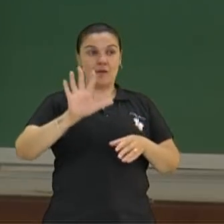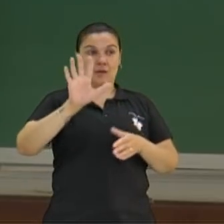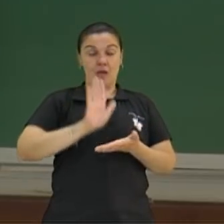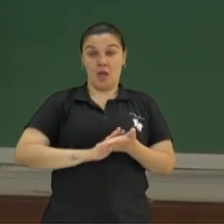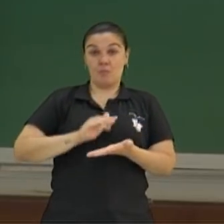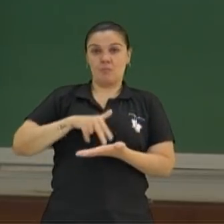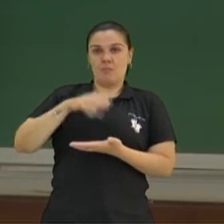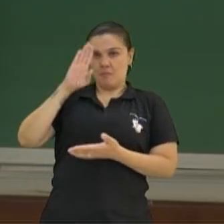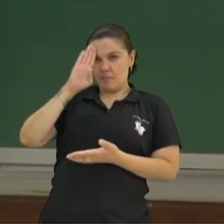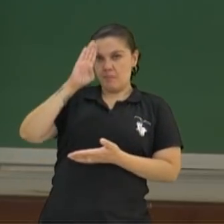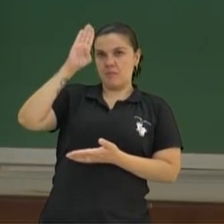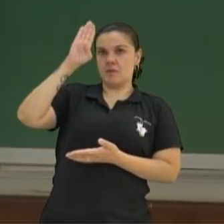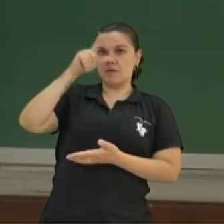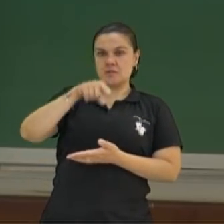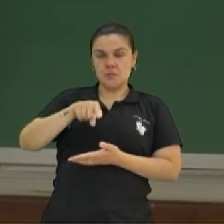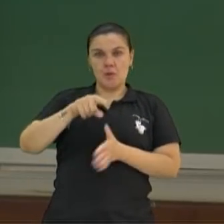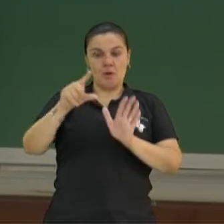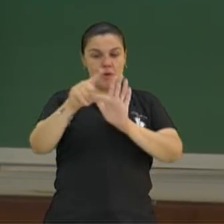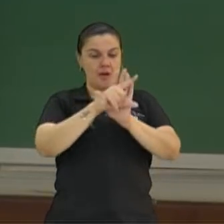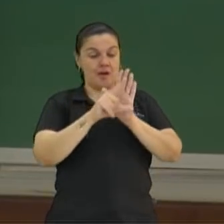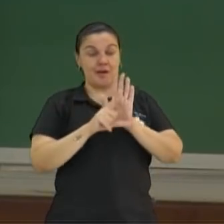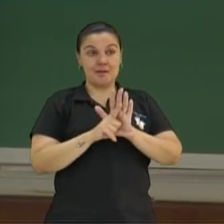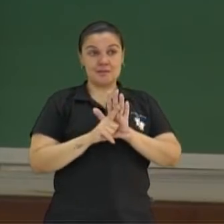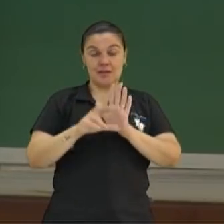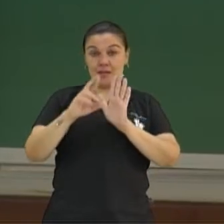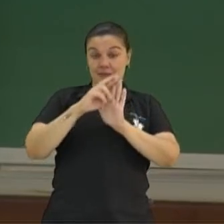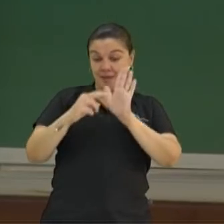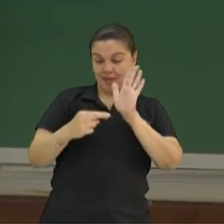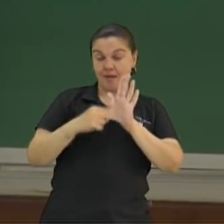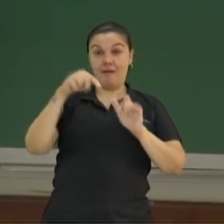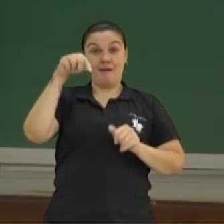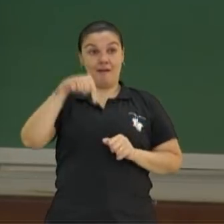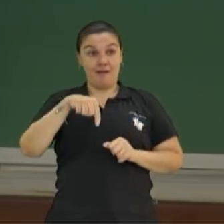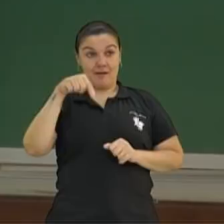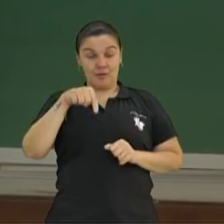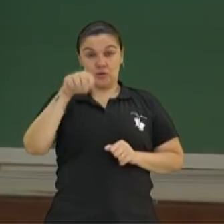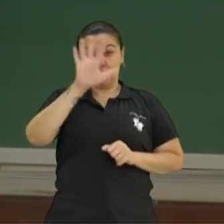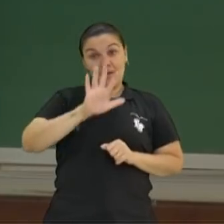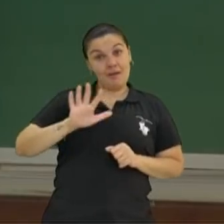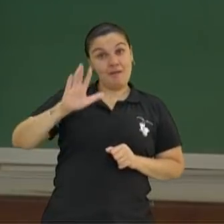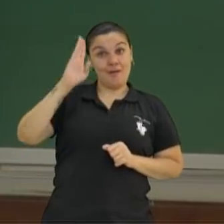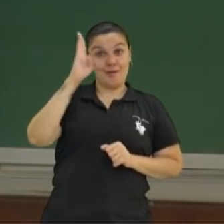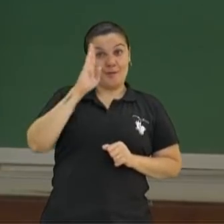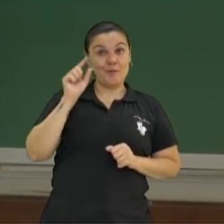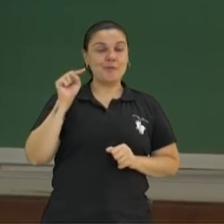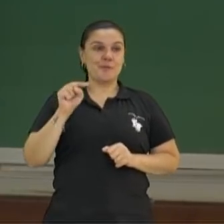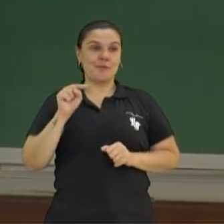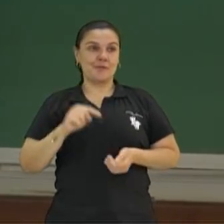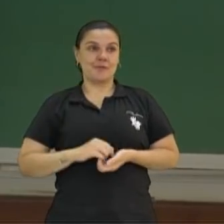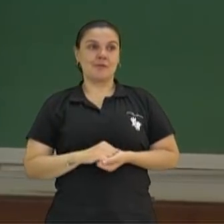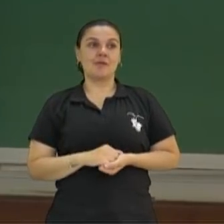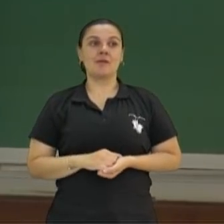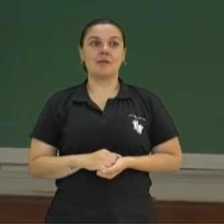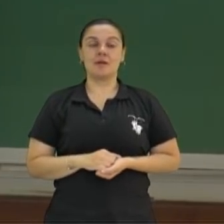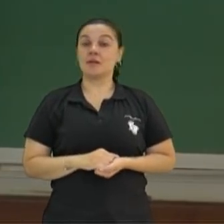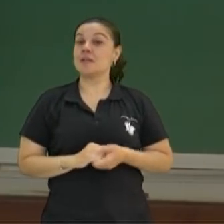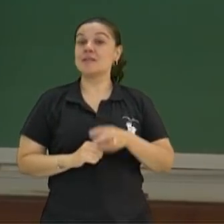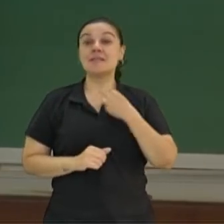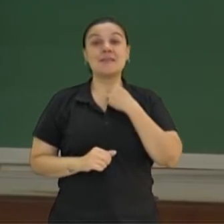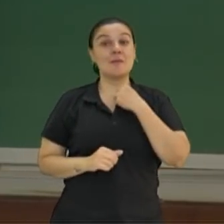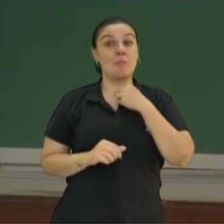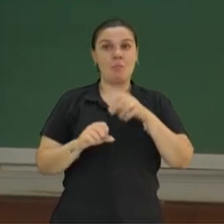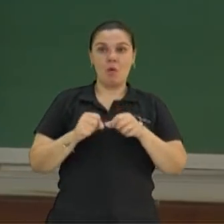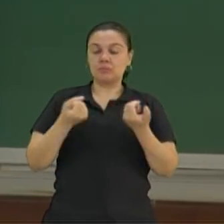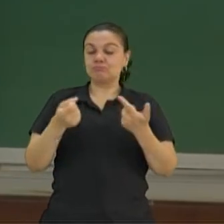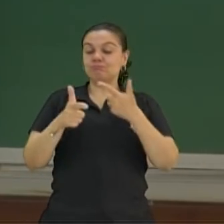soberano, ou seja, as leis e regras existentes dentro deste território não podem